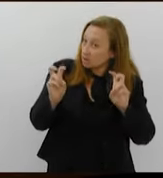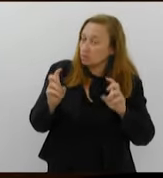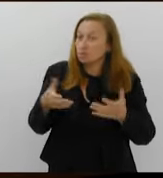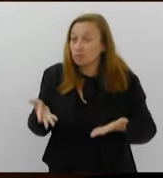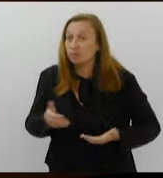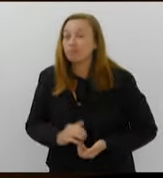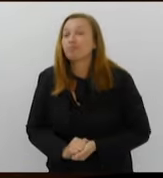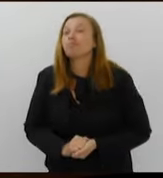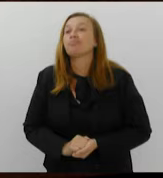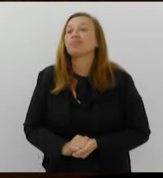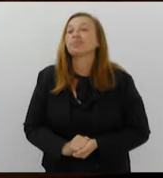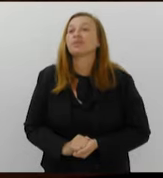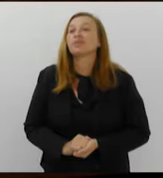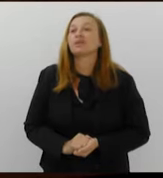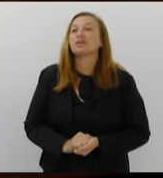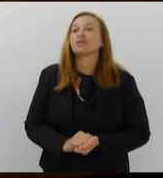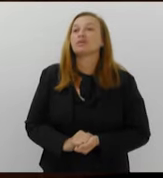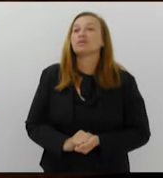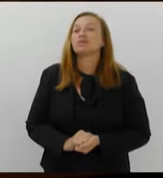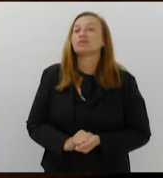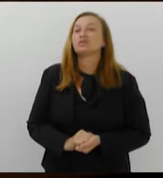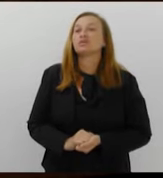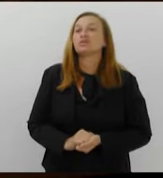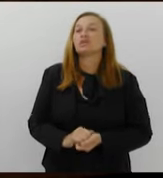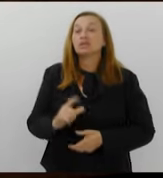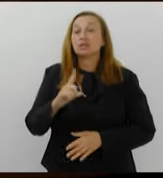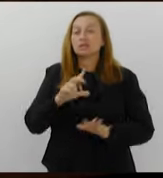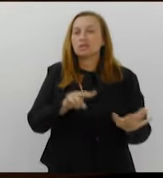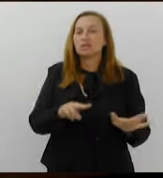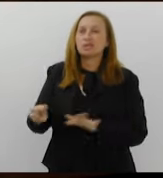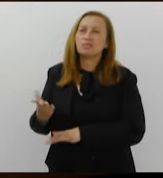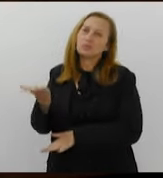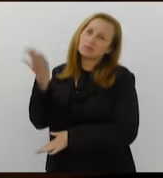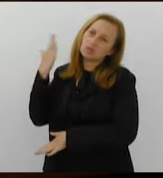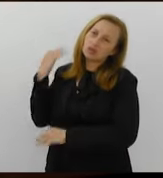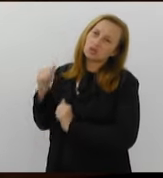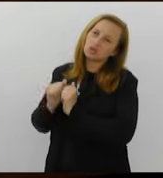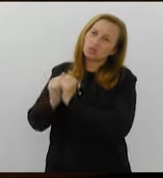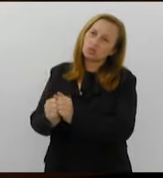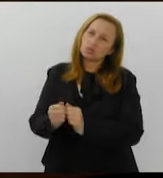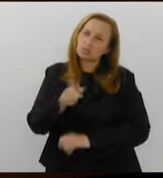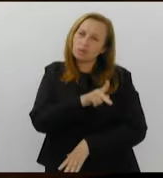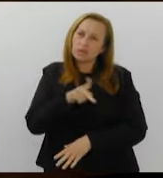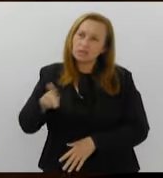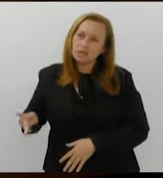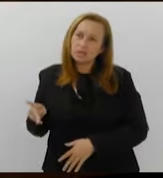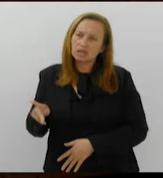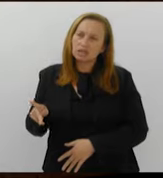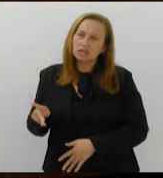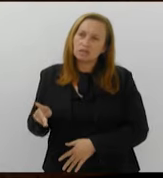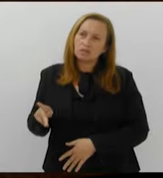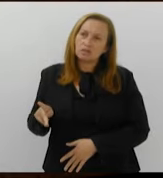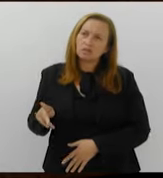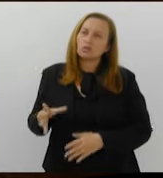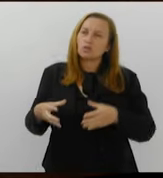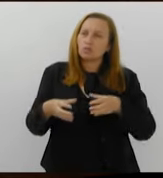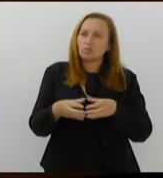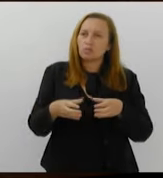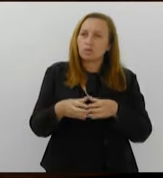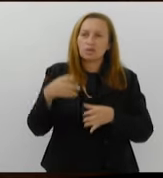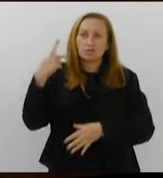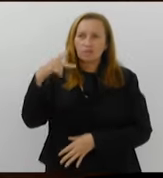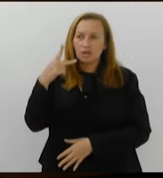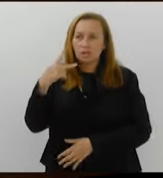situações. Inclusive, tivemos na semana passada, juntamente com o presidente da Comissão